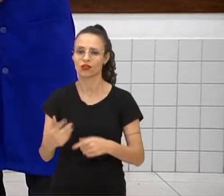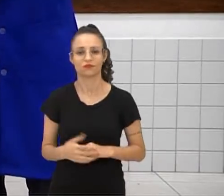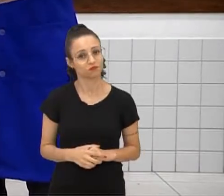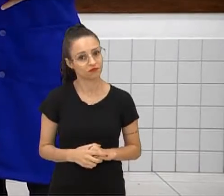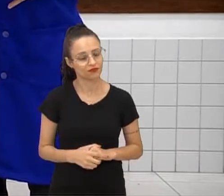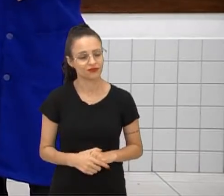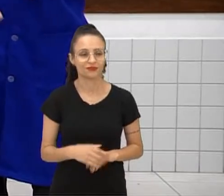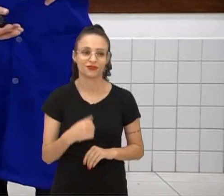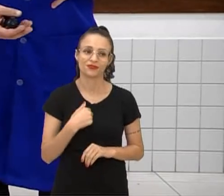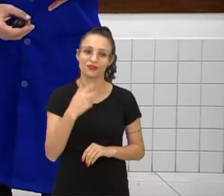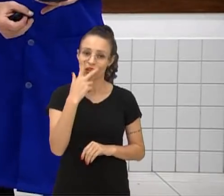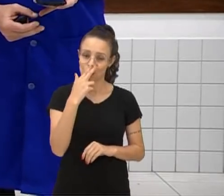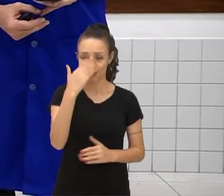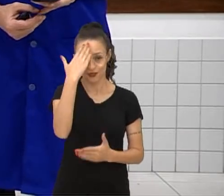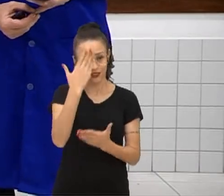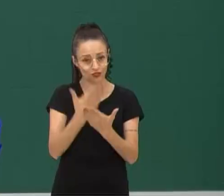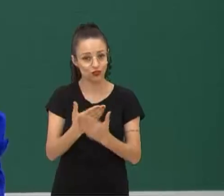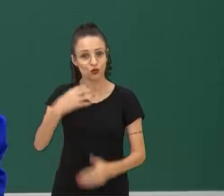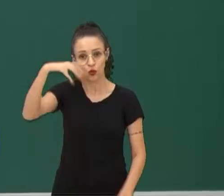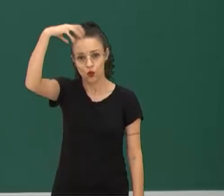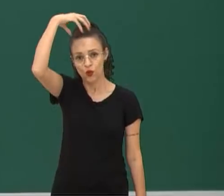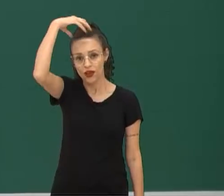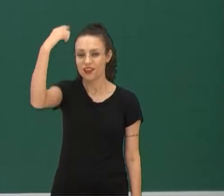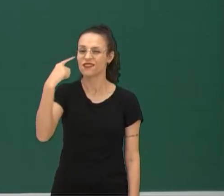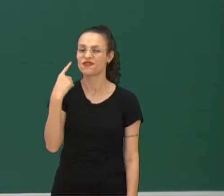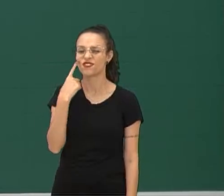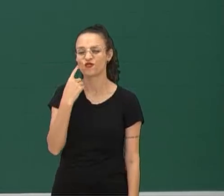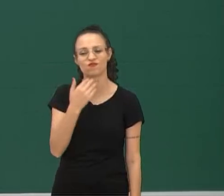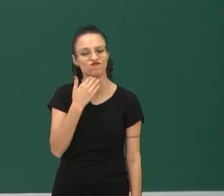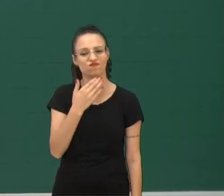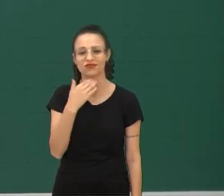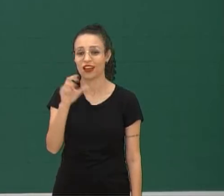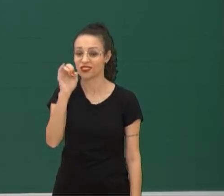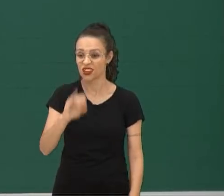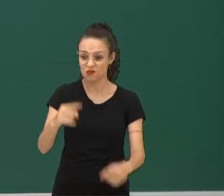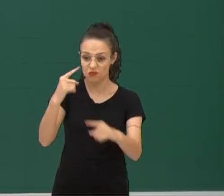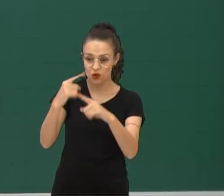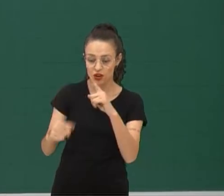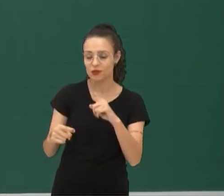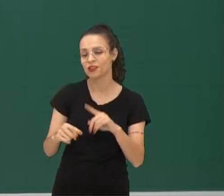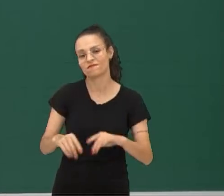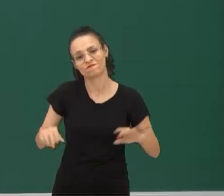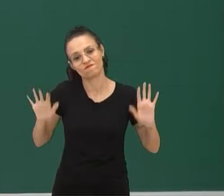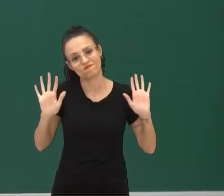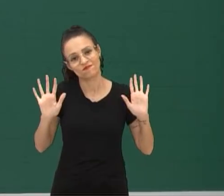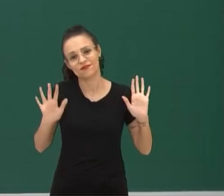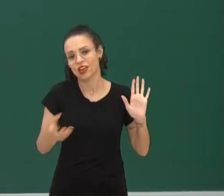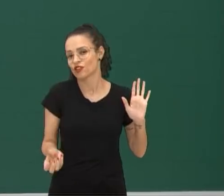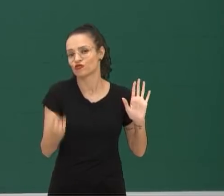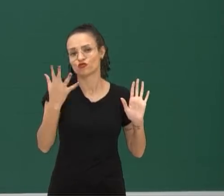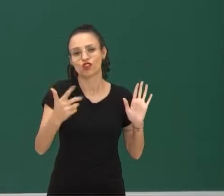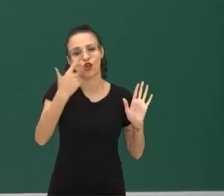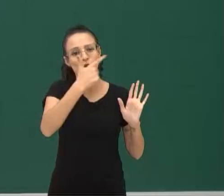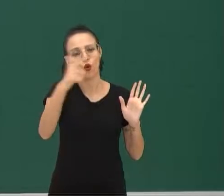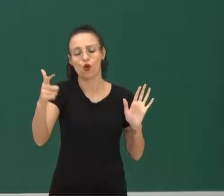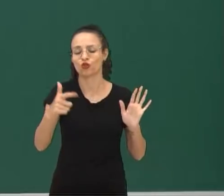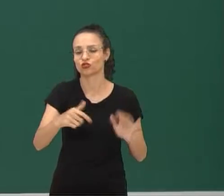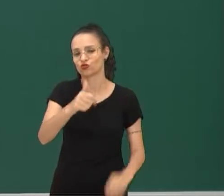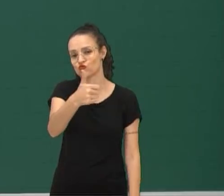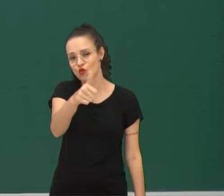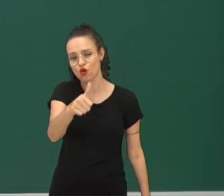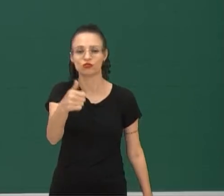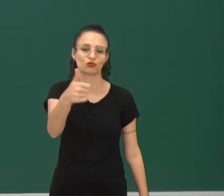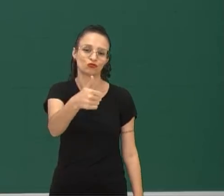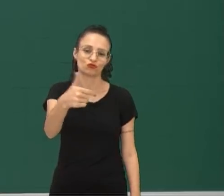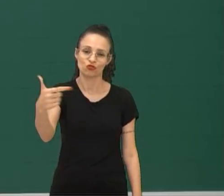que acredito que o rei viu que não ia adiantar. Se ele proibisse o de 10, ia surgir um jogo com 11 ou